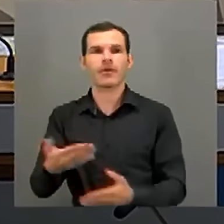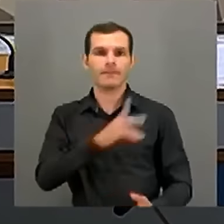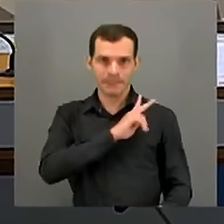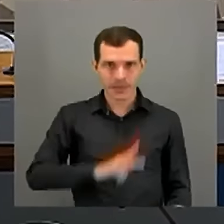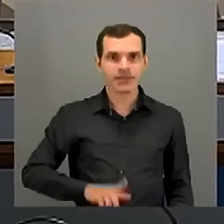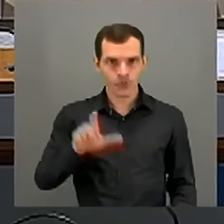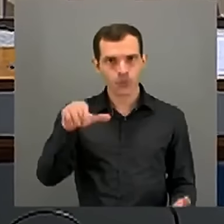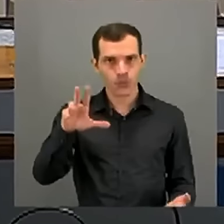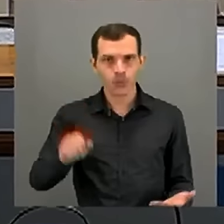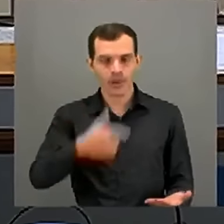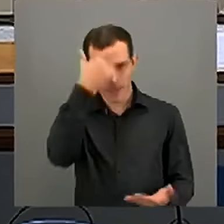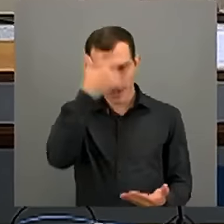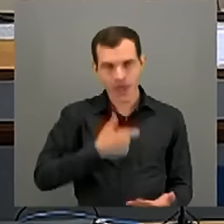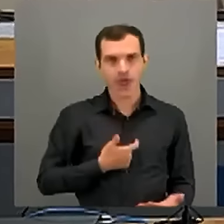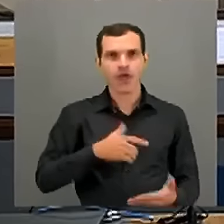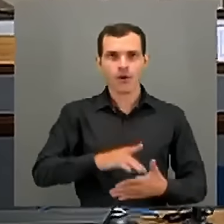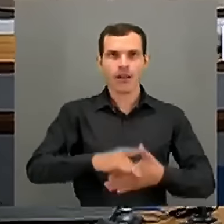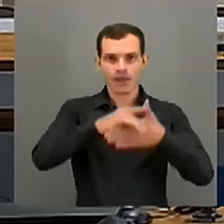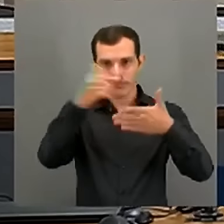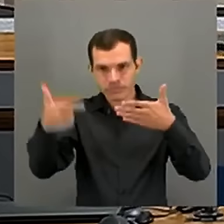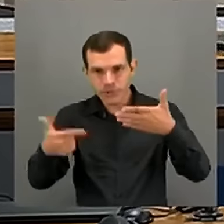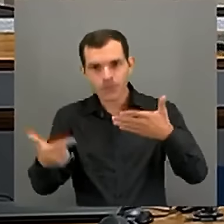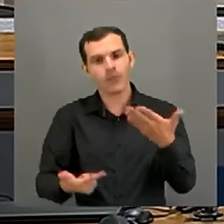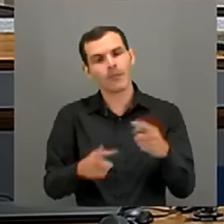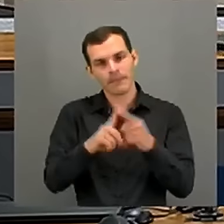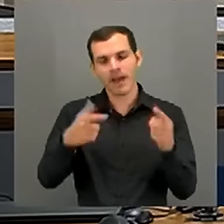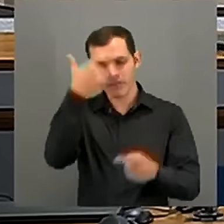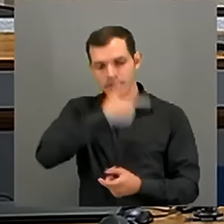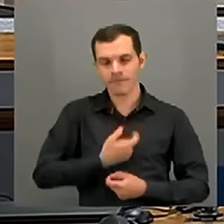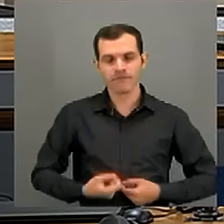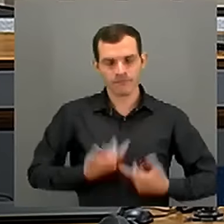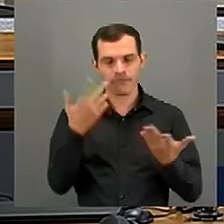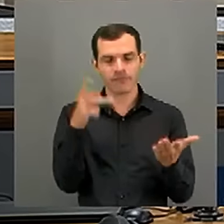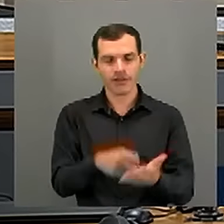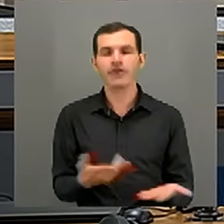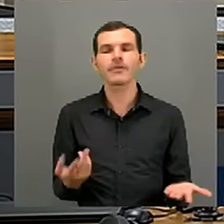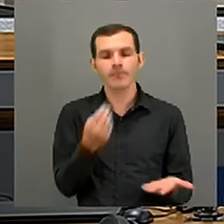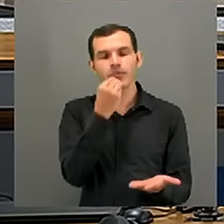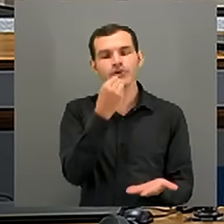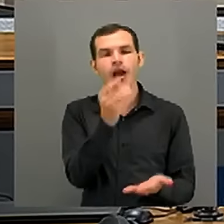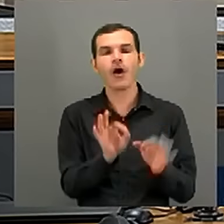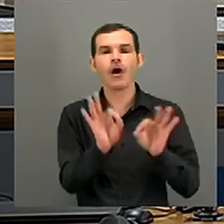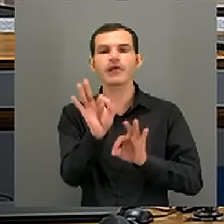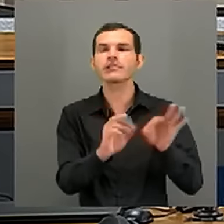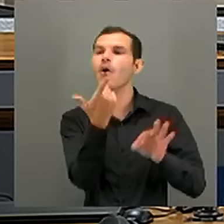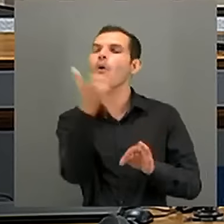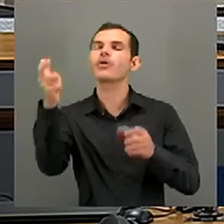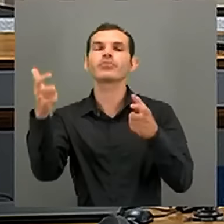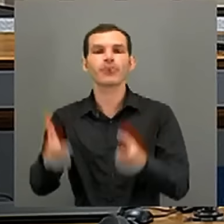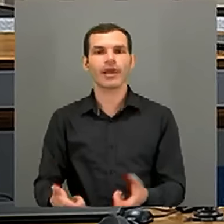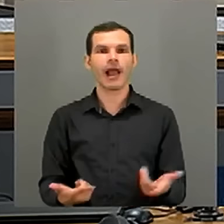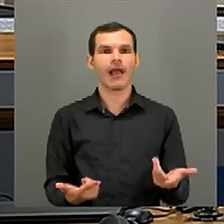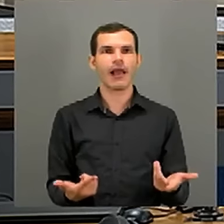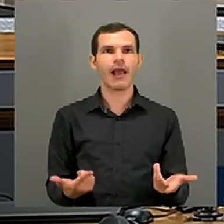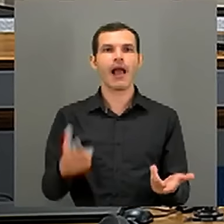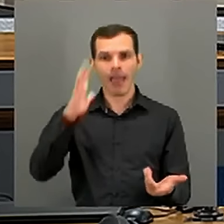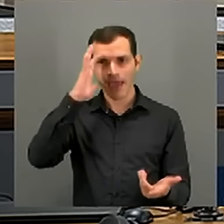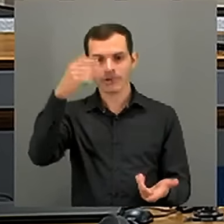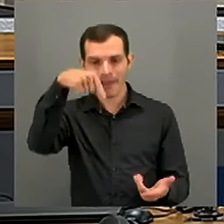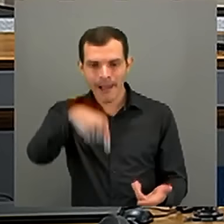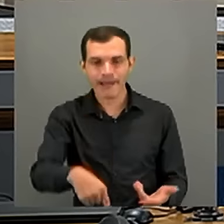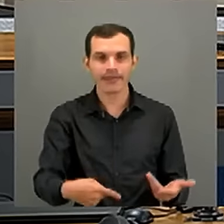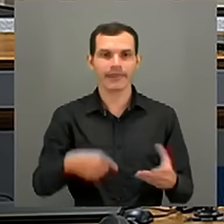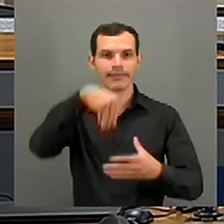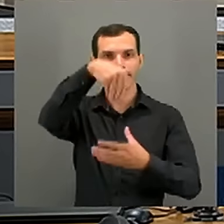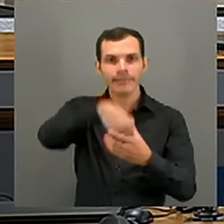seu vice-líder, mas eu sou bocudo mesmo. Ô, presidente, por que o senhor não arruma um lugar para reunir com eles? Aí o senhor arruma exatamente aqui no